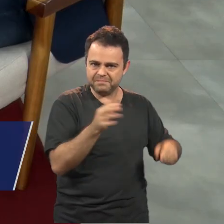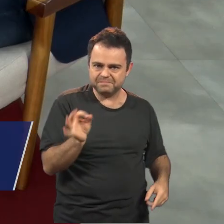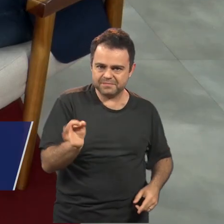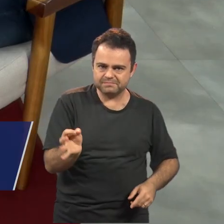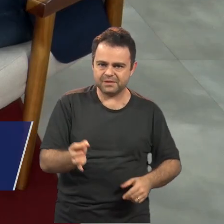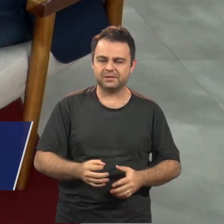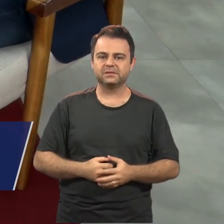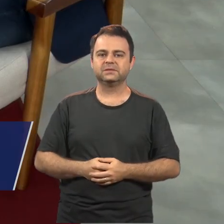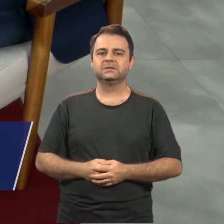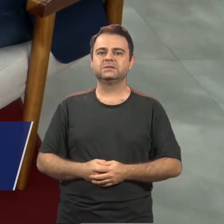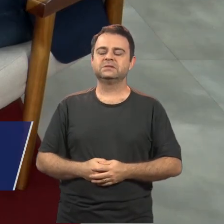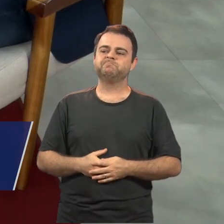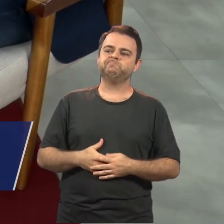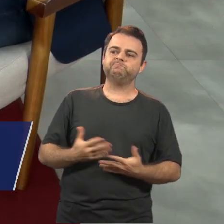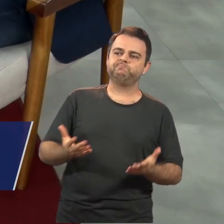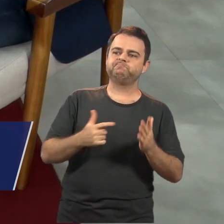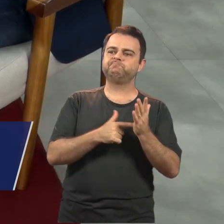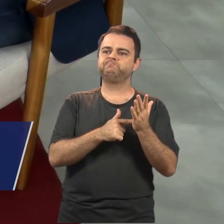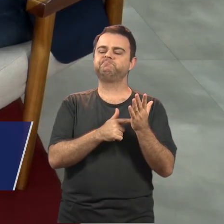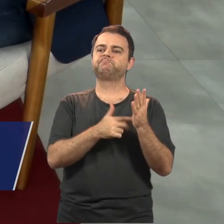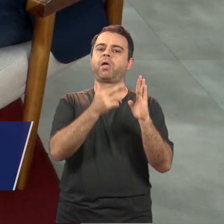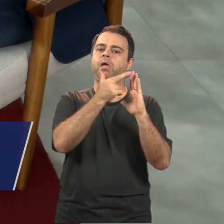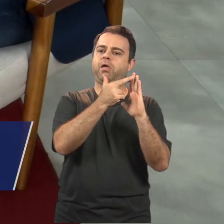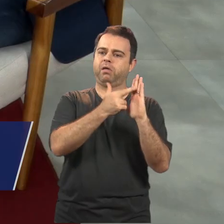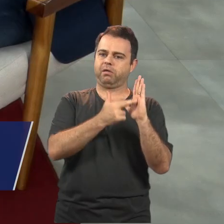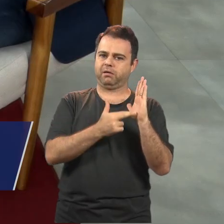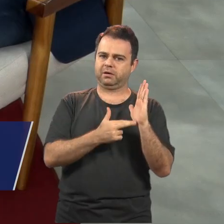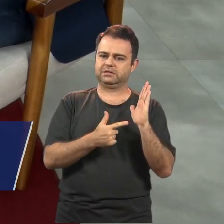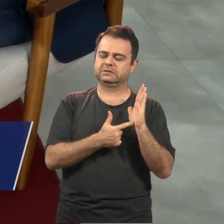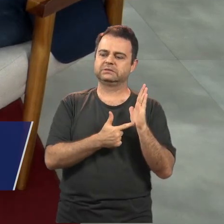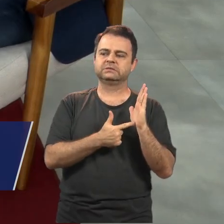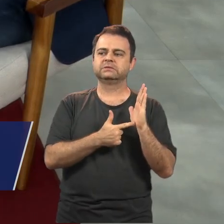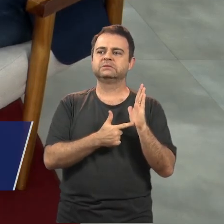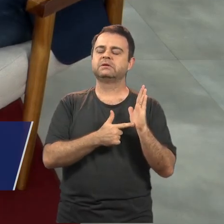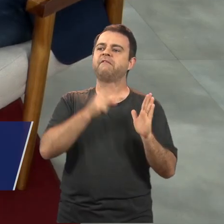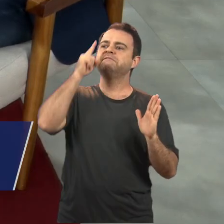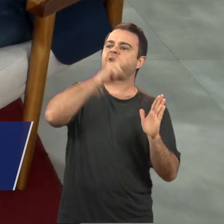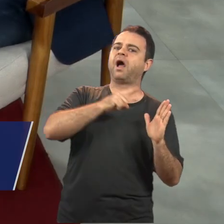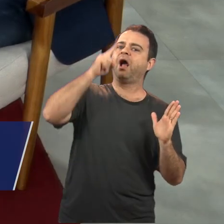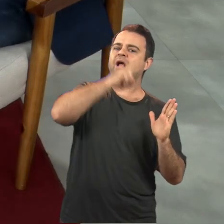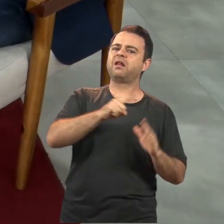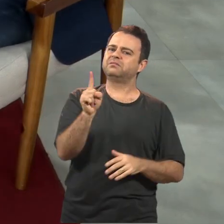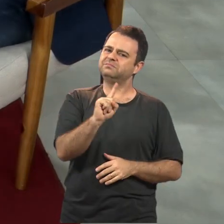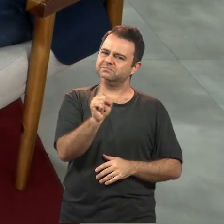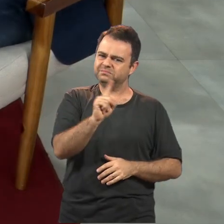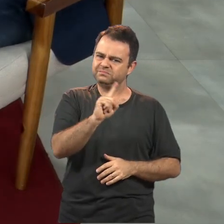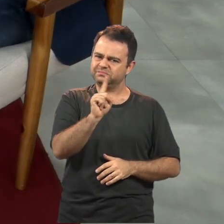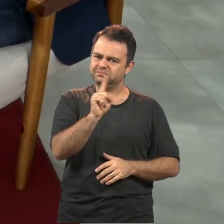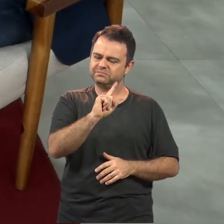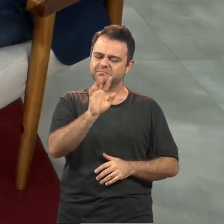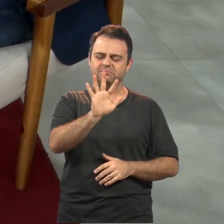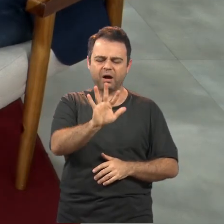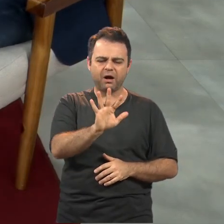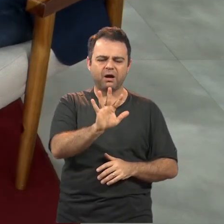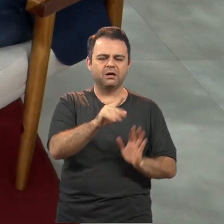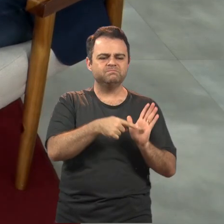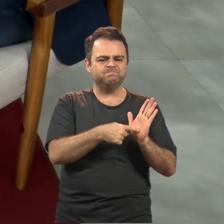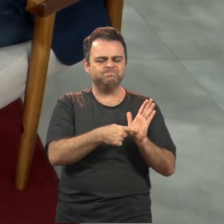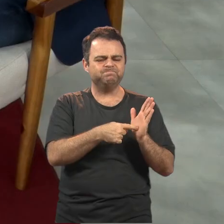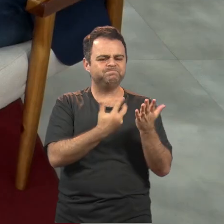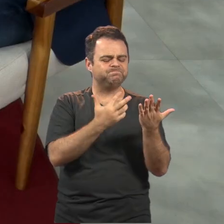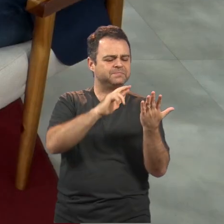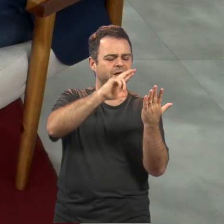existem situações no regimento interno que você não consegue, no mesmo momento que estão